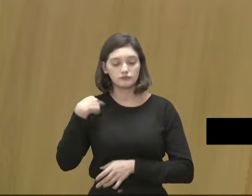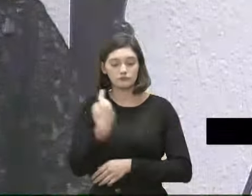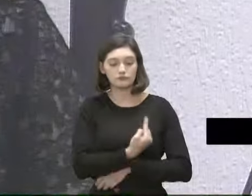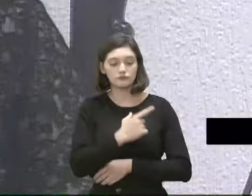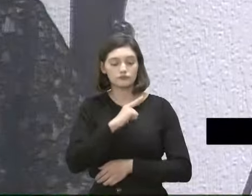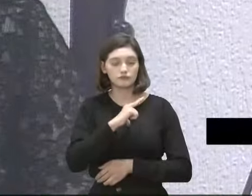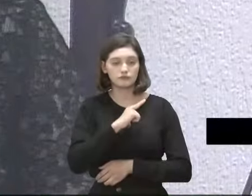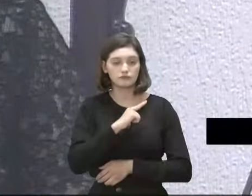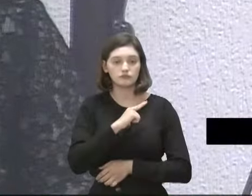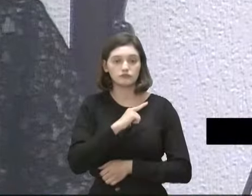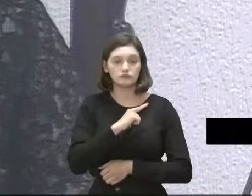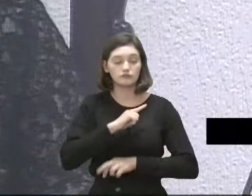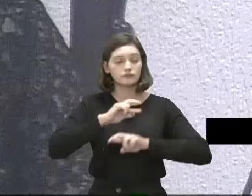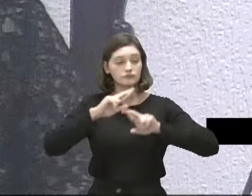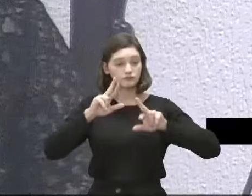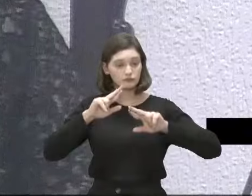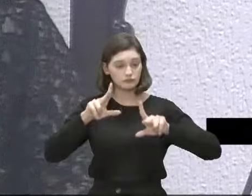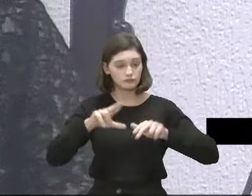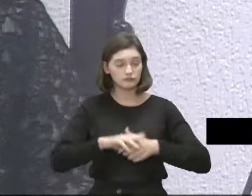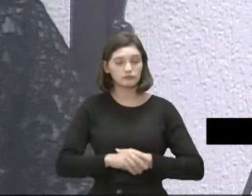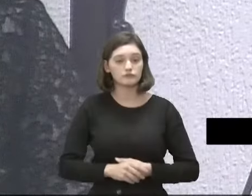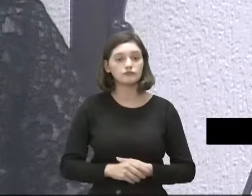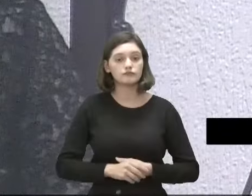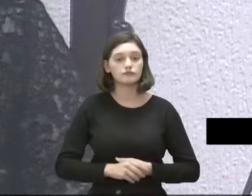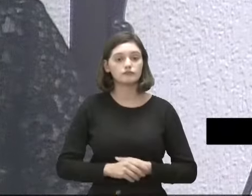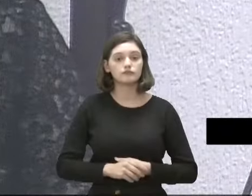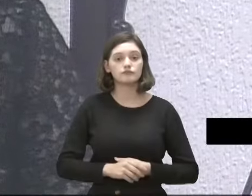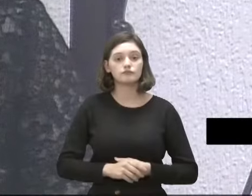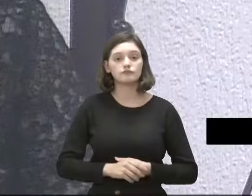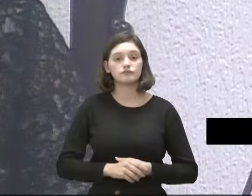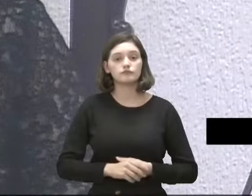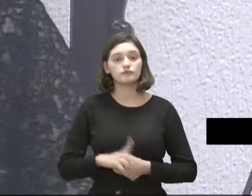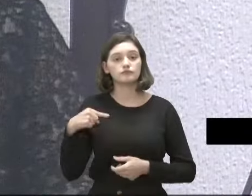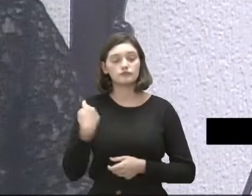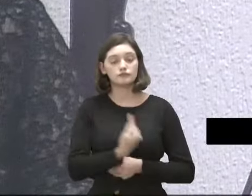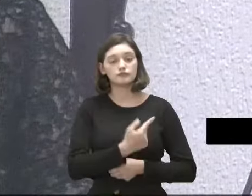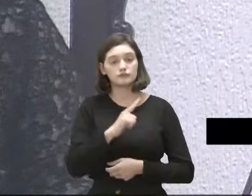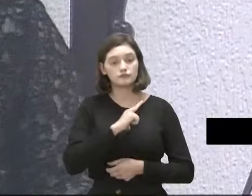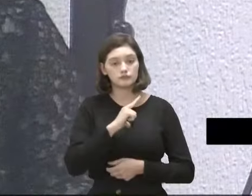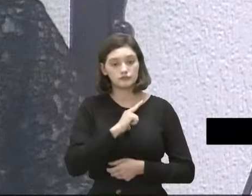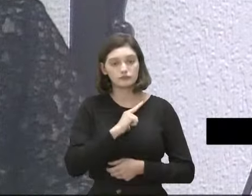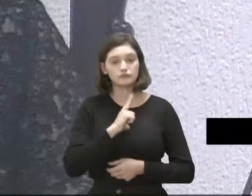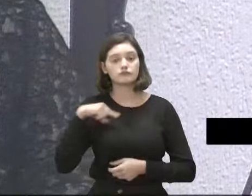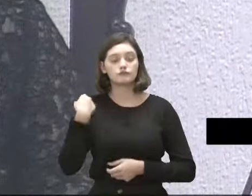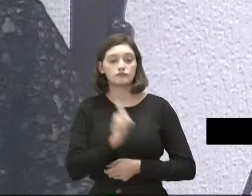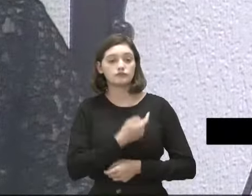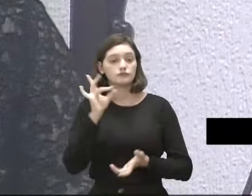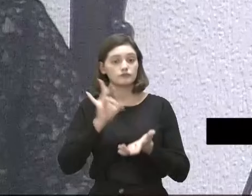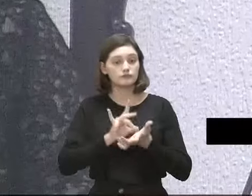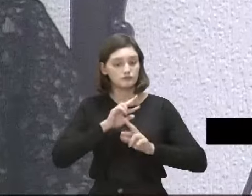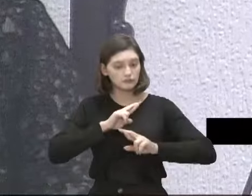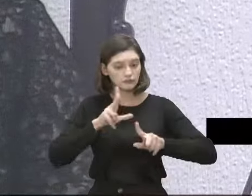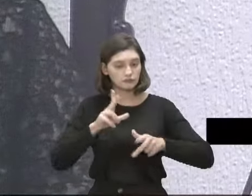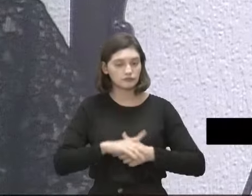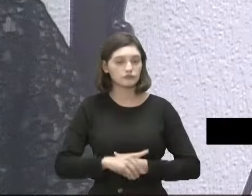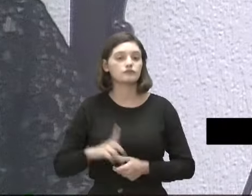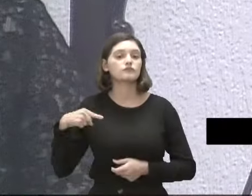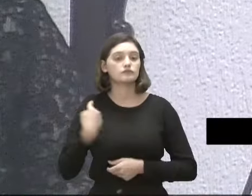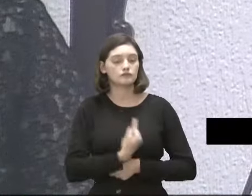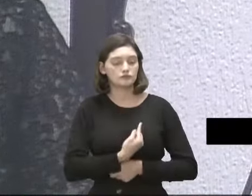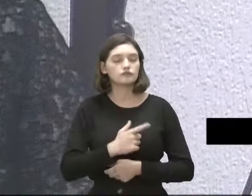uma situação diferente da que nós temos hoje, se a nossa realidade fosse diversa, a gente